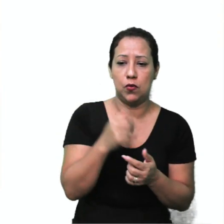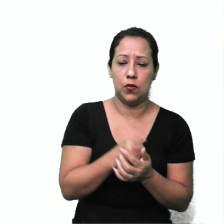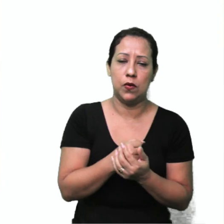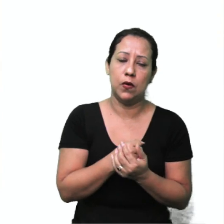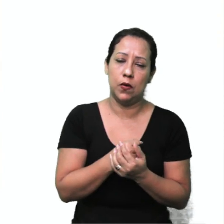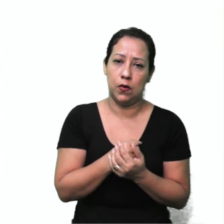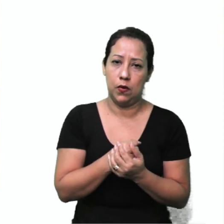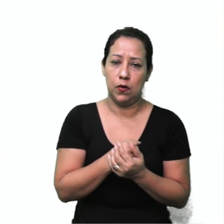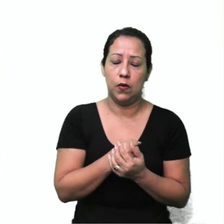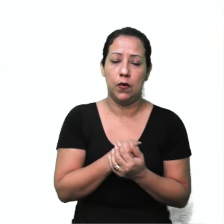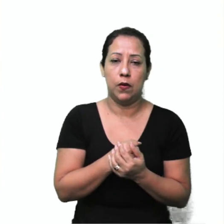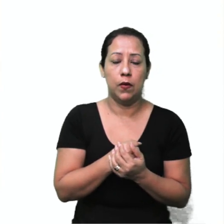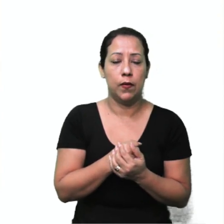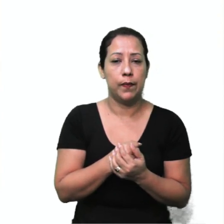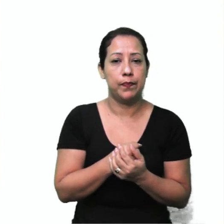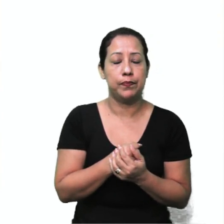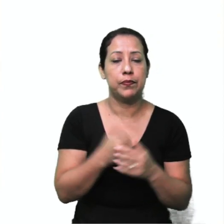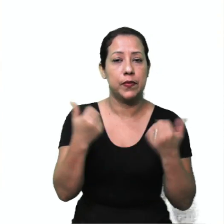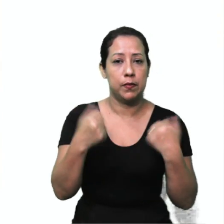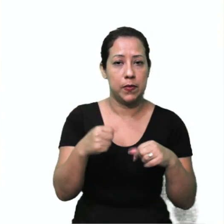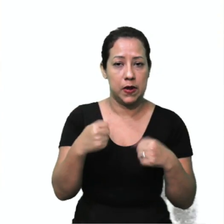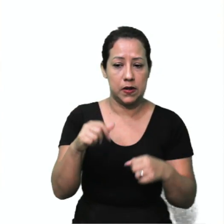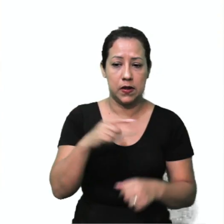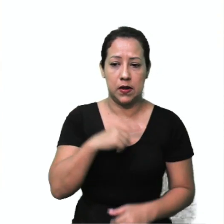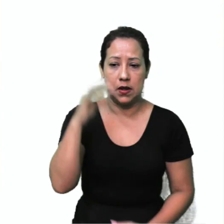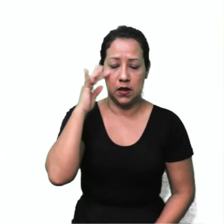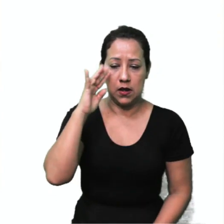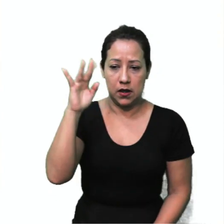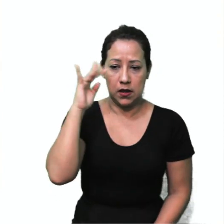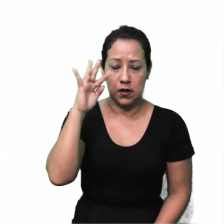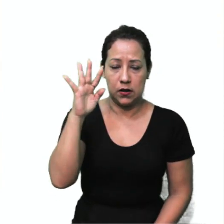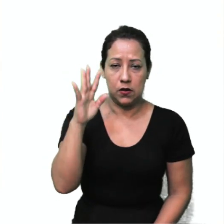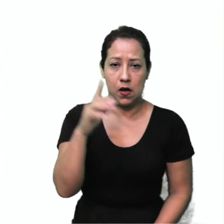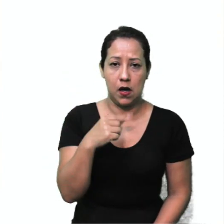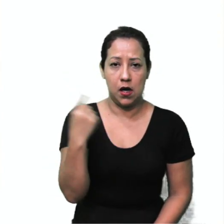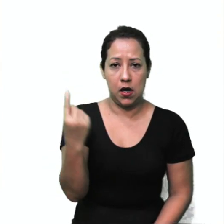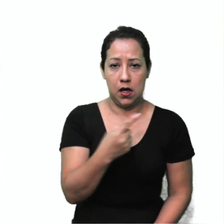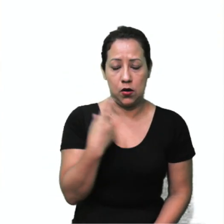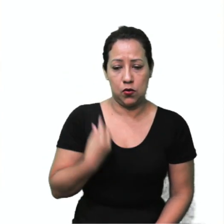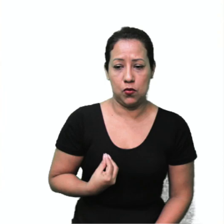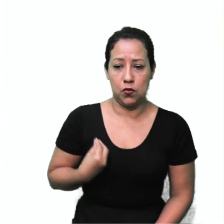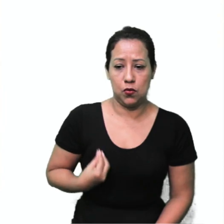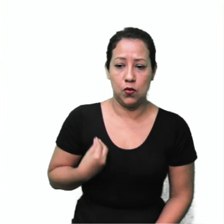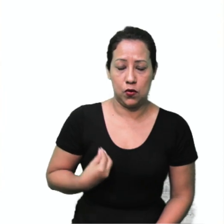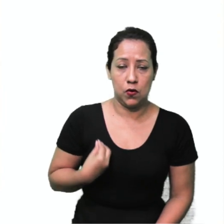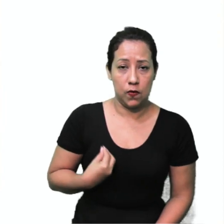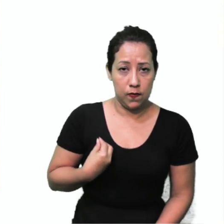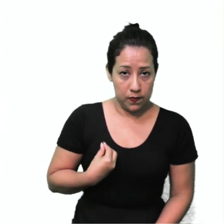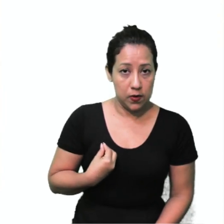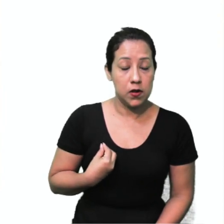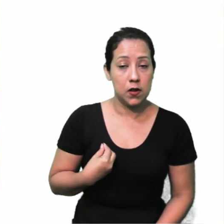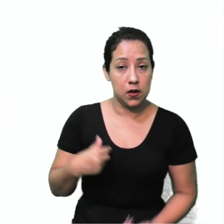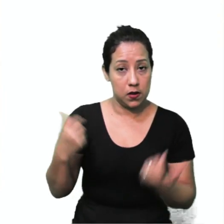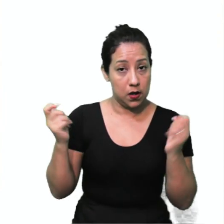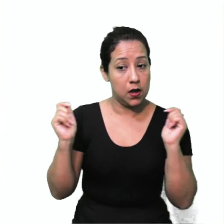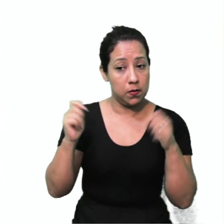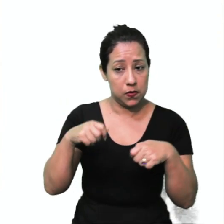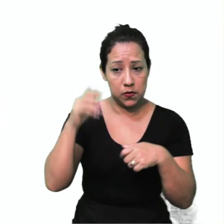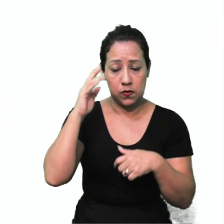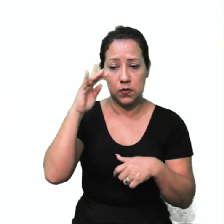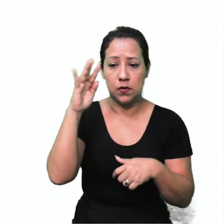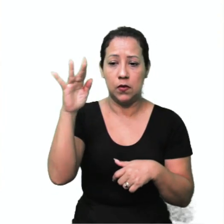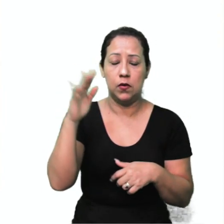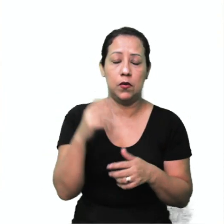lua, mas tem de ter sonho. A nossa vida é feita de sonhos. E aí vamos para a filosofia,